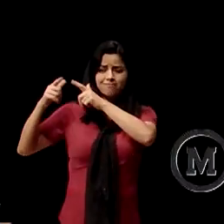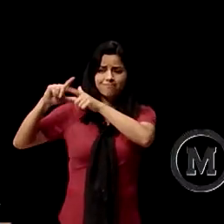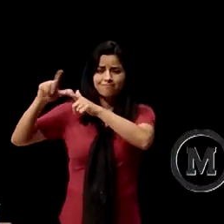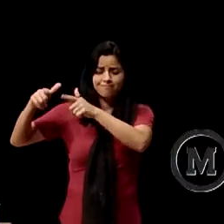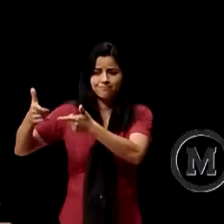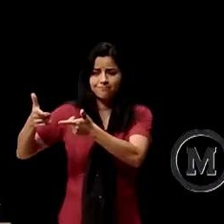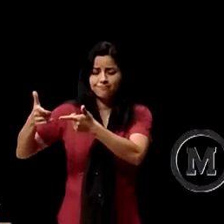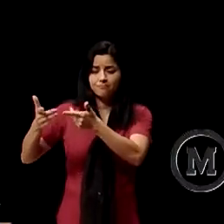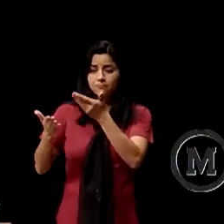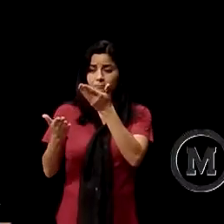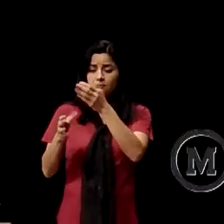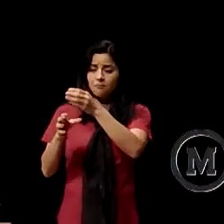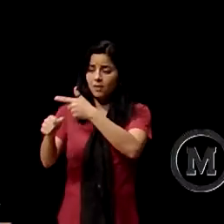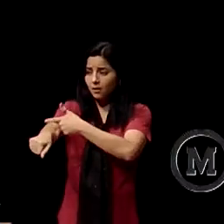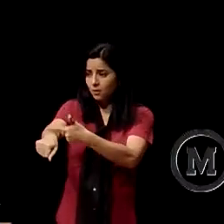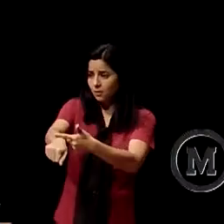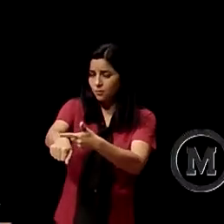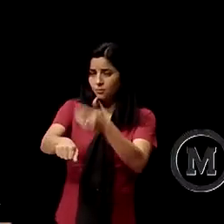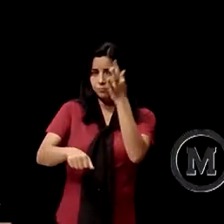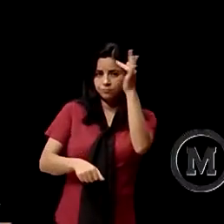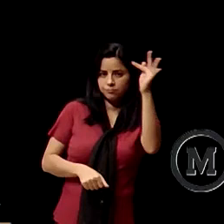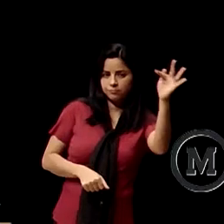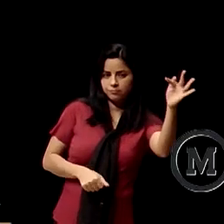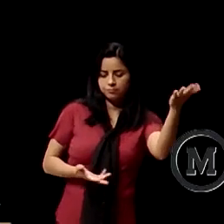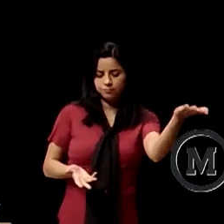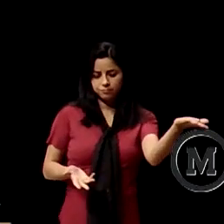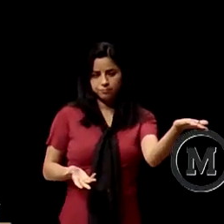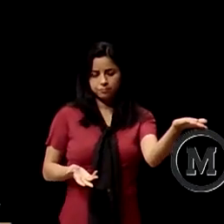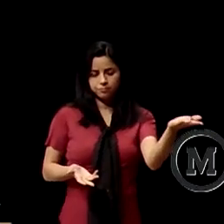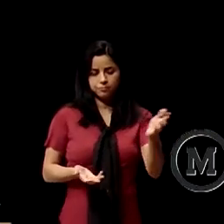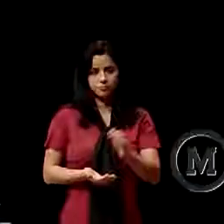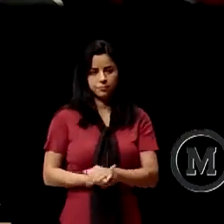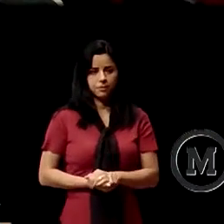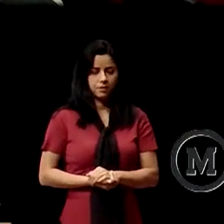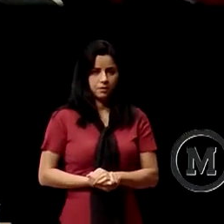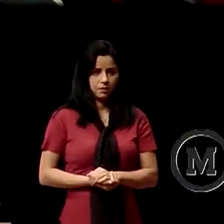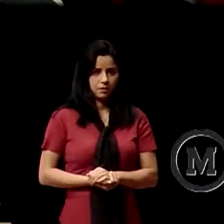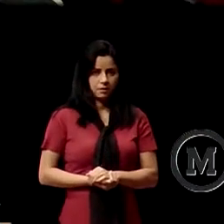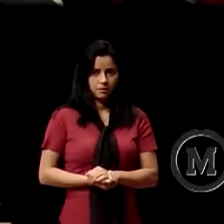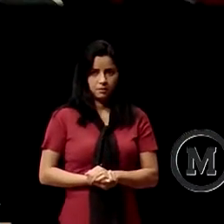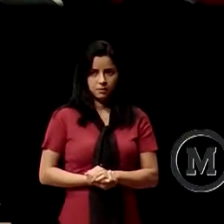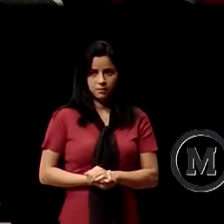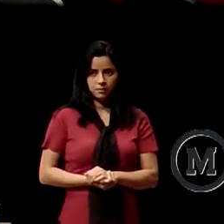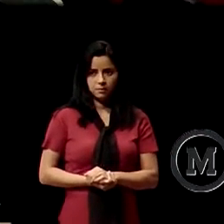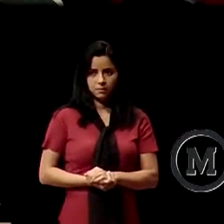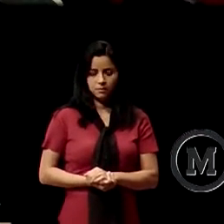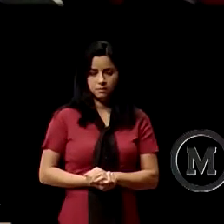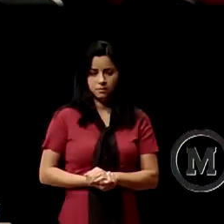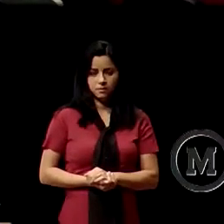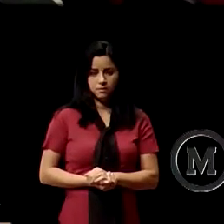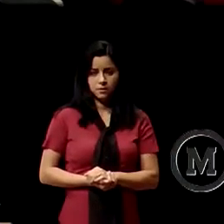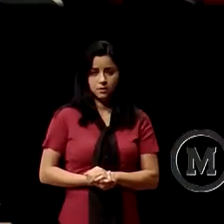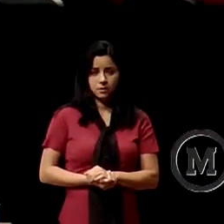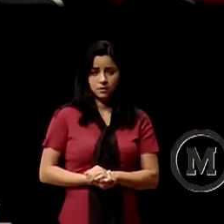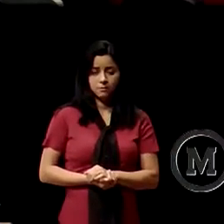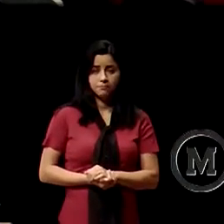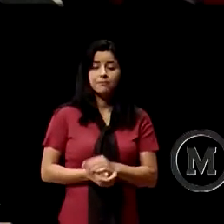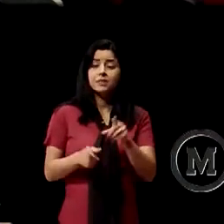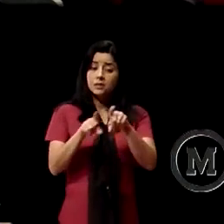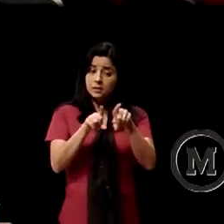educação filosófica. And even an entity of educational institutes. E mesmo